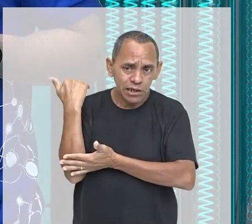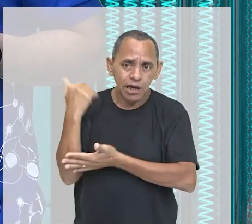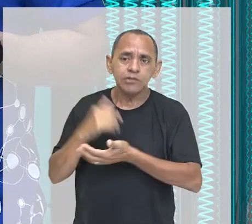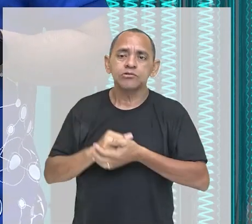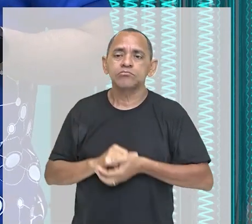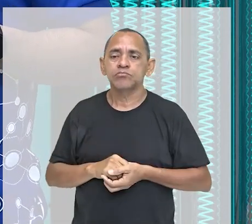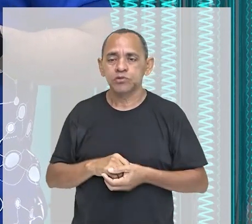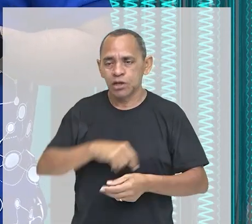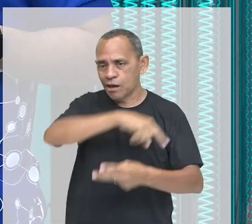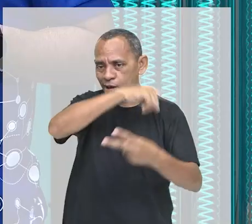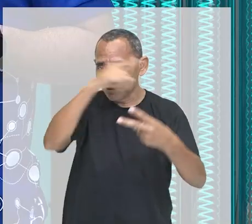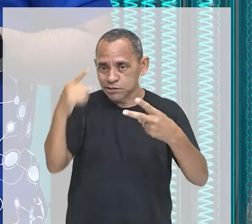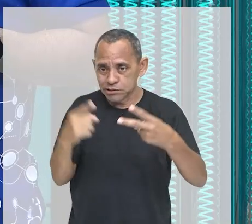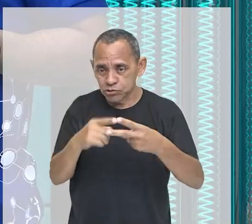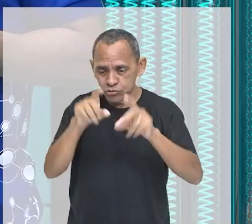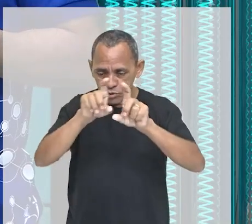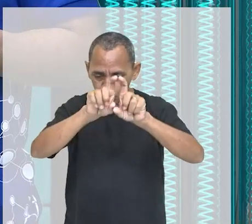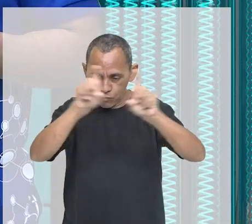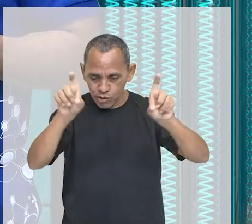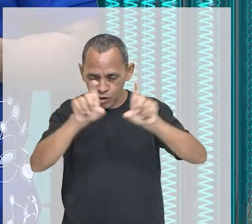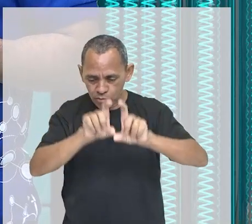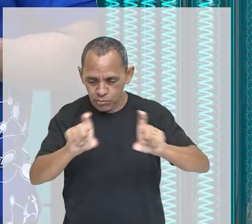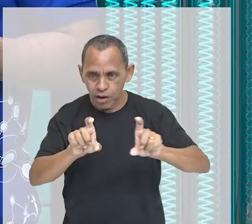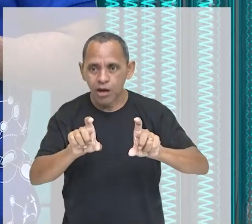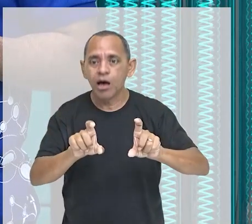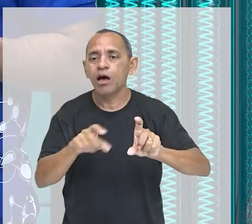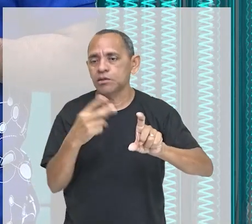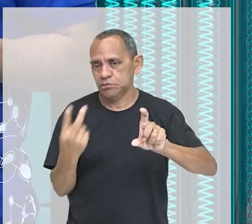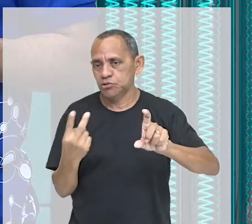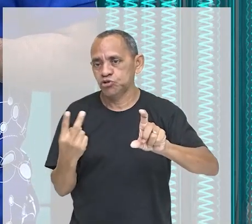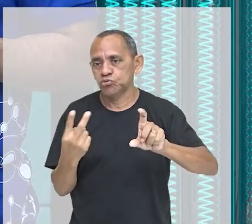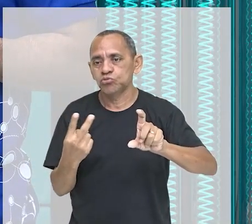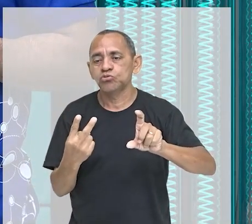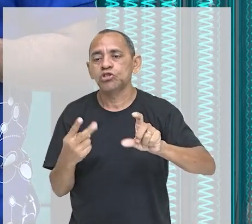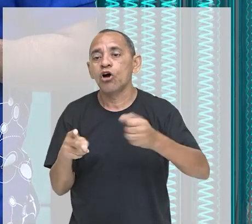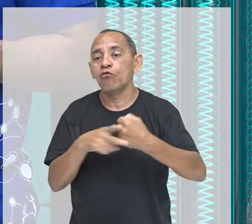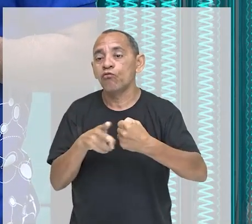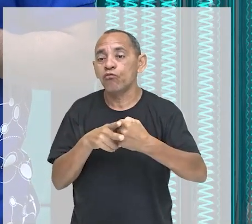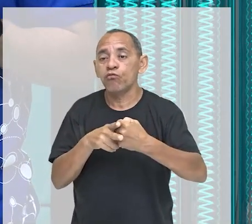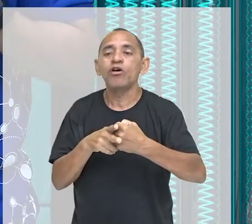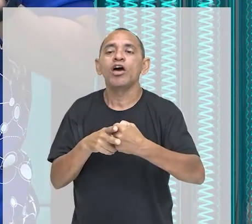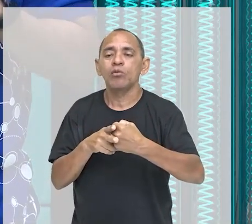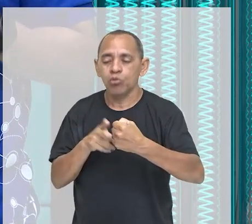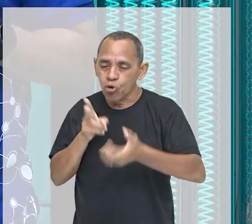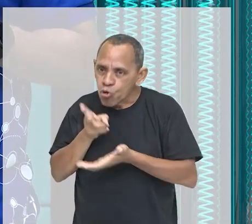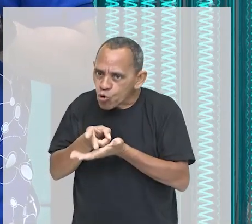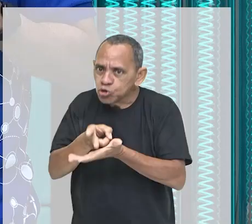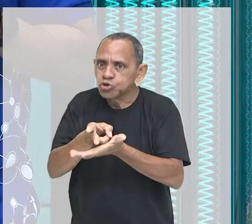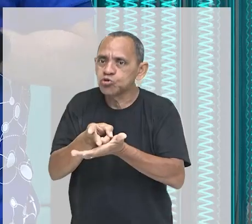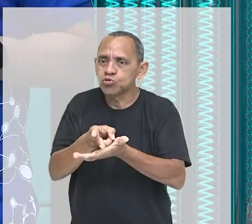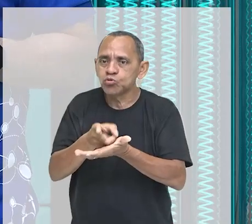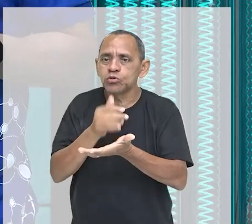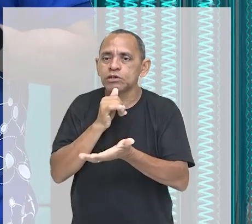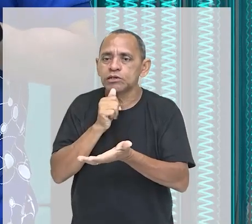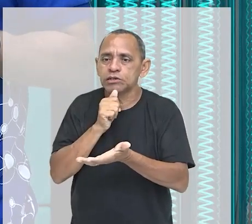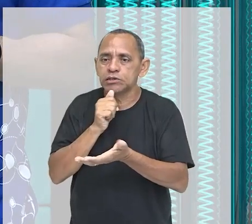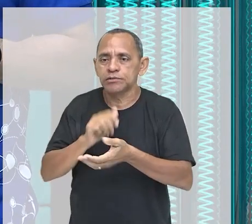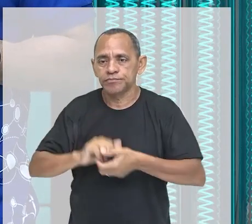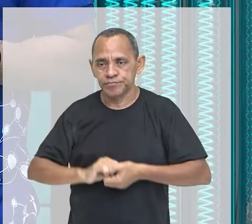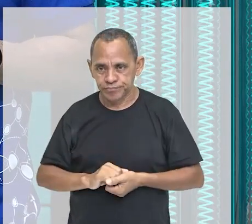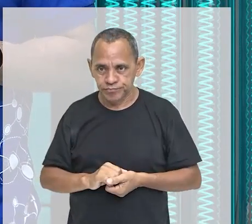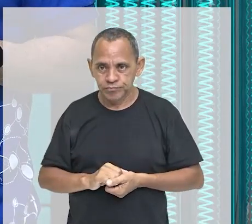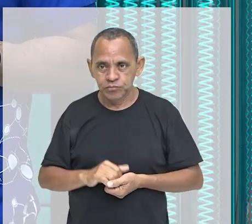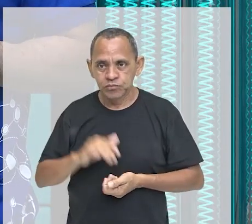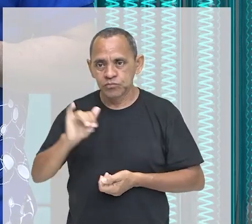verbo modal e o verbo no infinitivo, tá certo? Então, essa é a estrutura